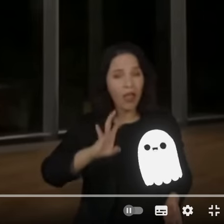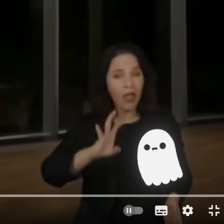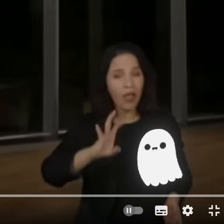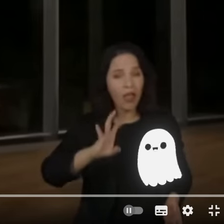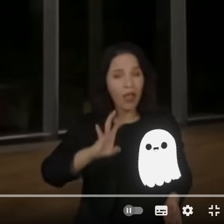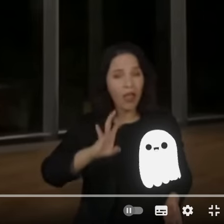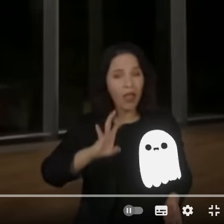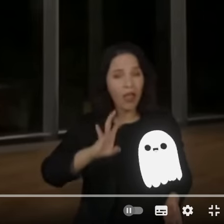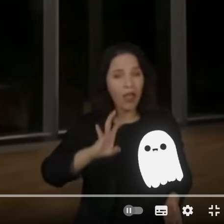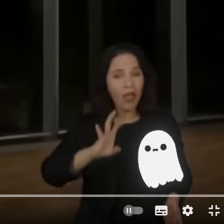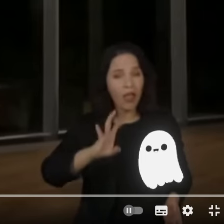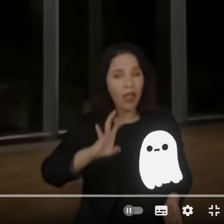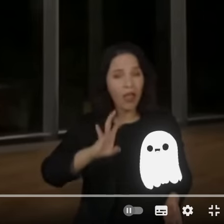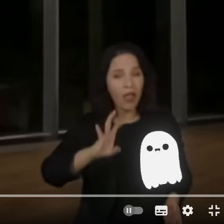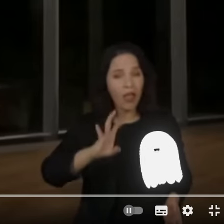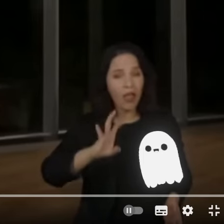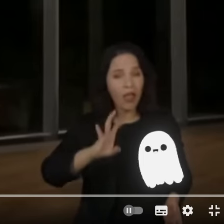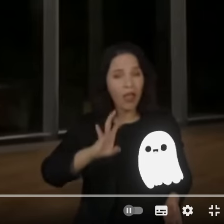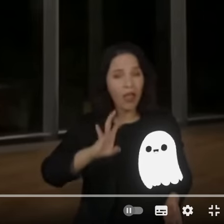Peixes.